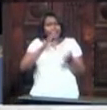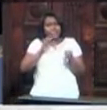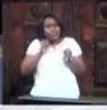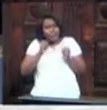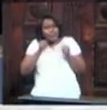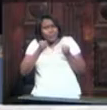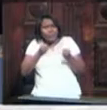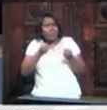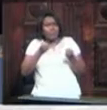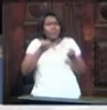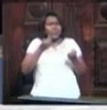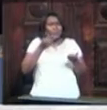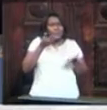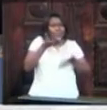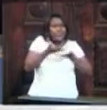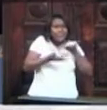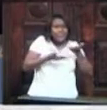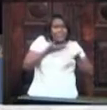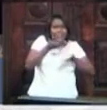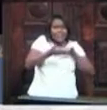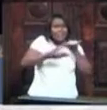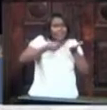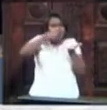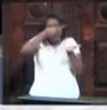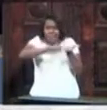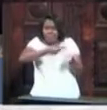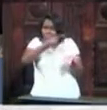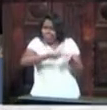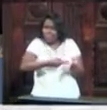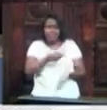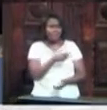com ele qualquer acordo.